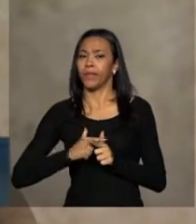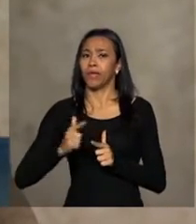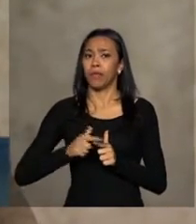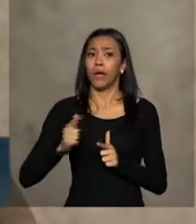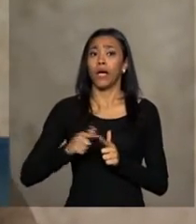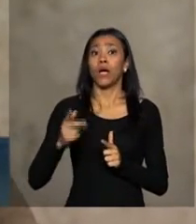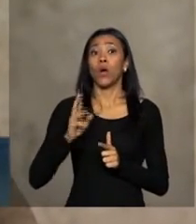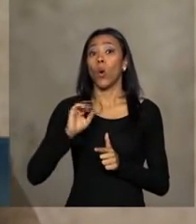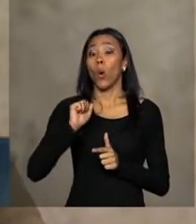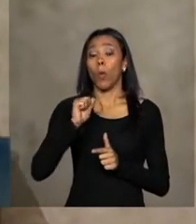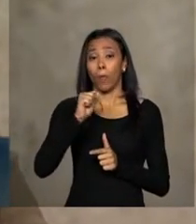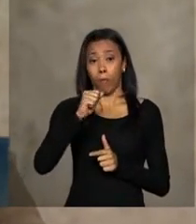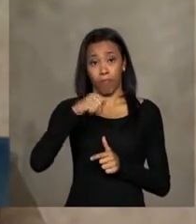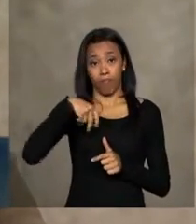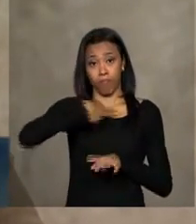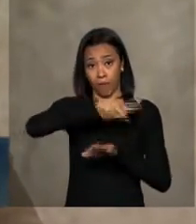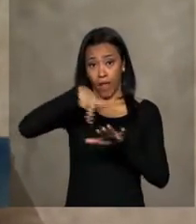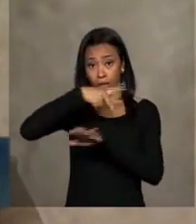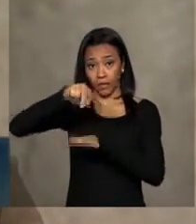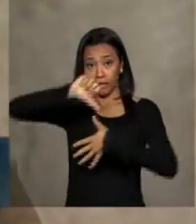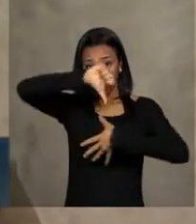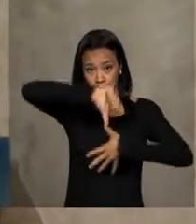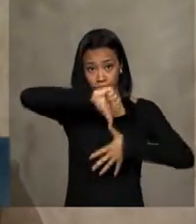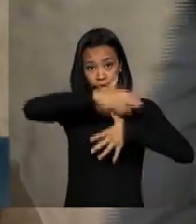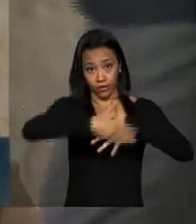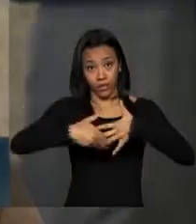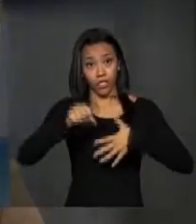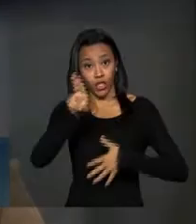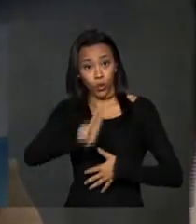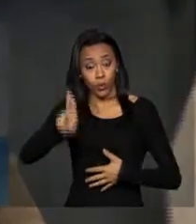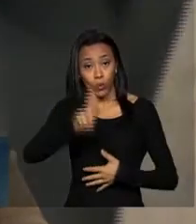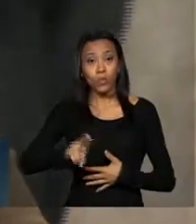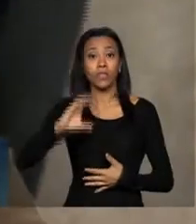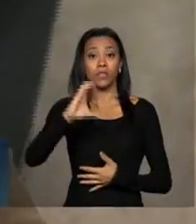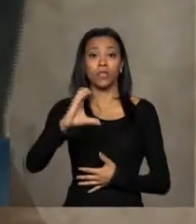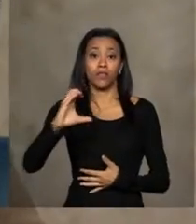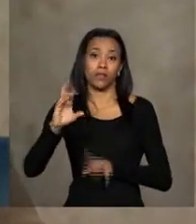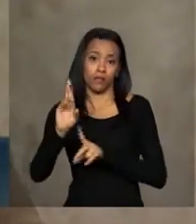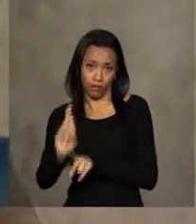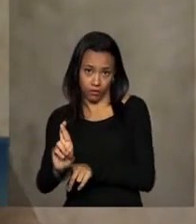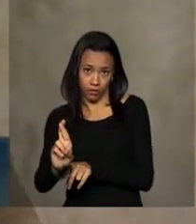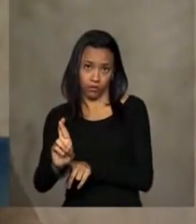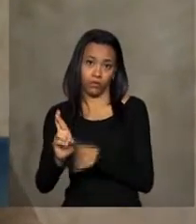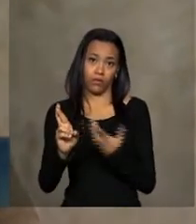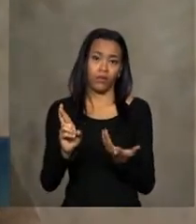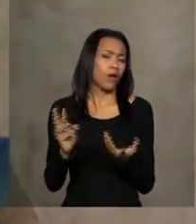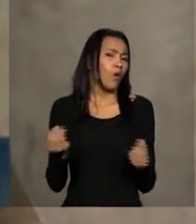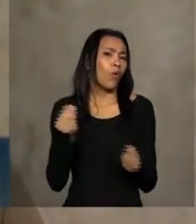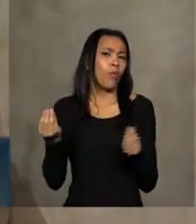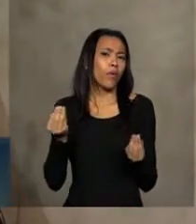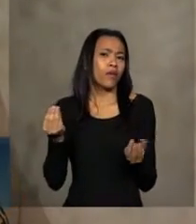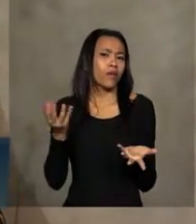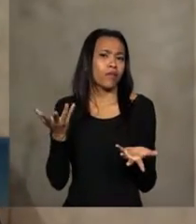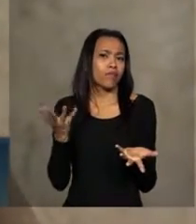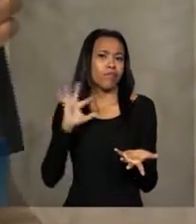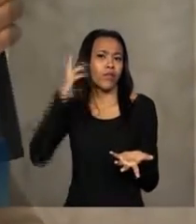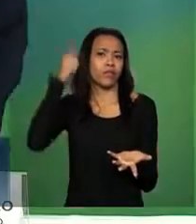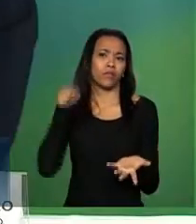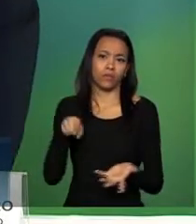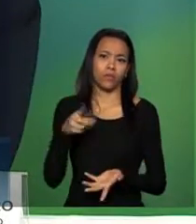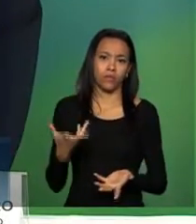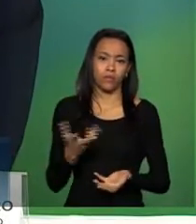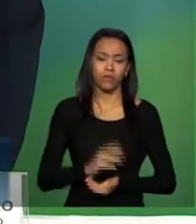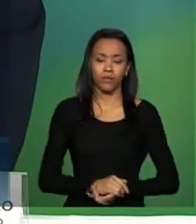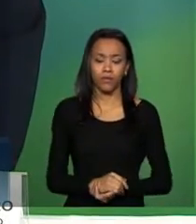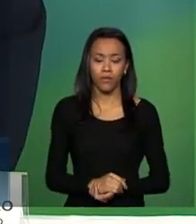que usam CCR por causa de uma reclassificação de rating desses recursos. Como é que ficou isso? Veja